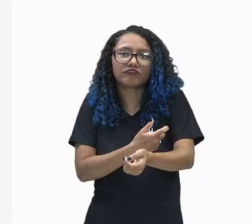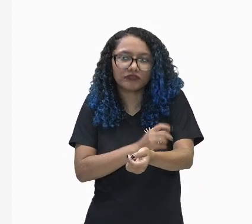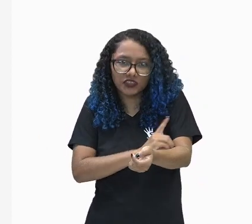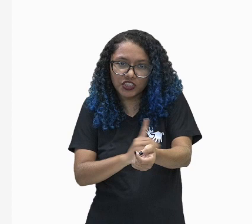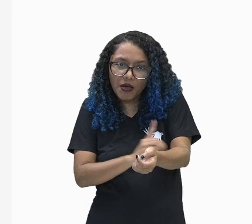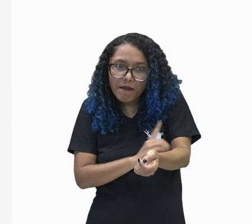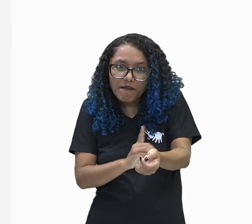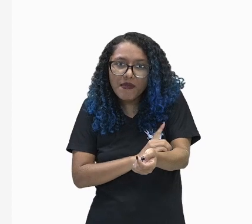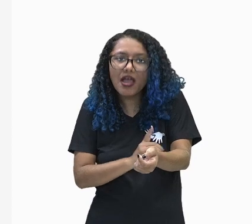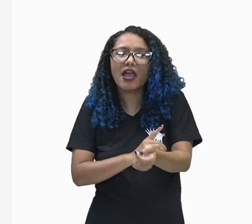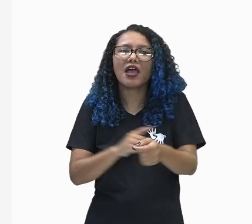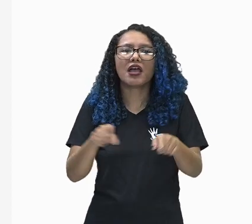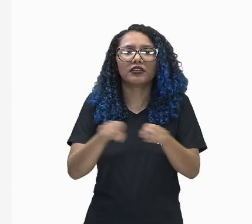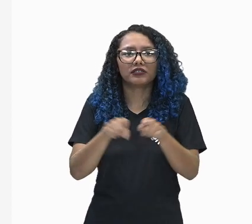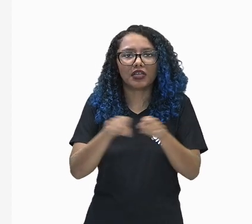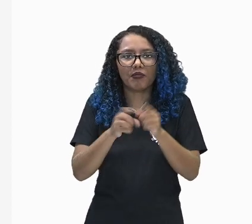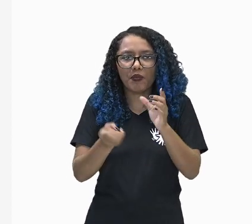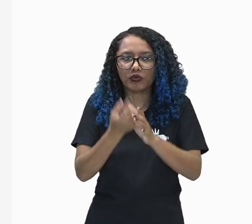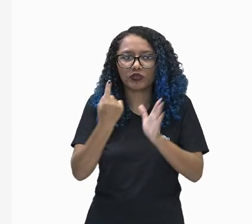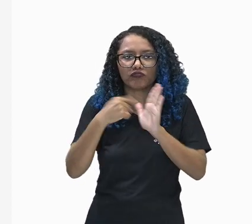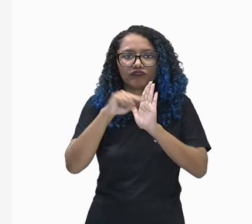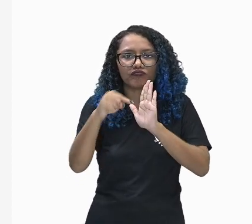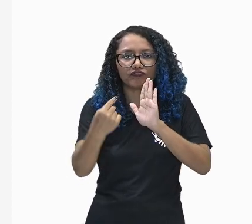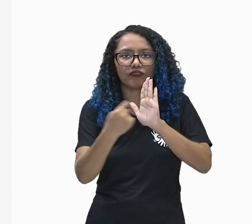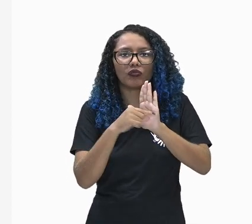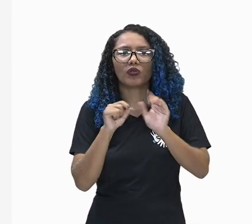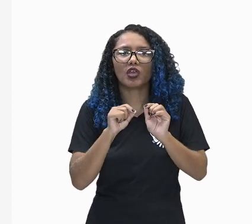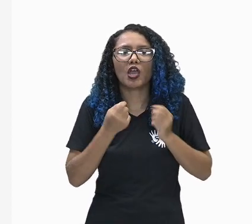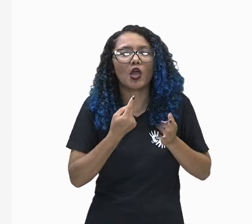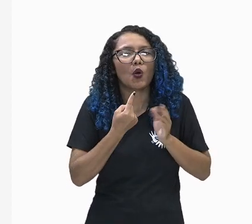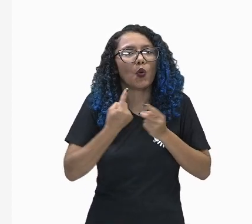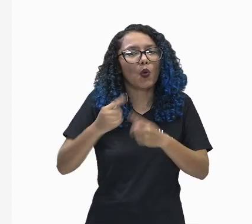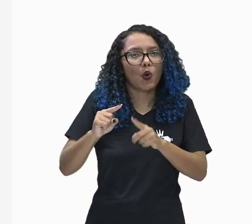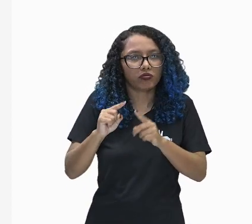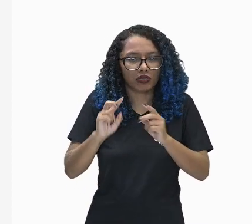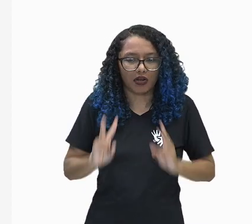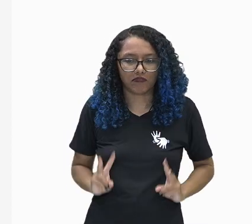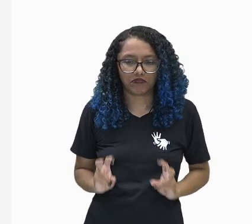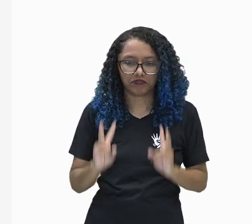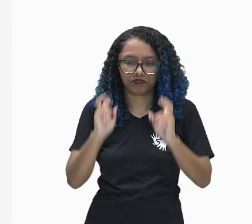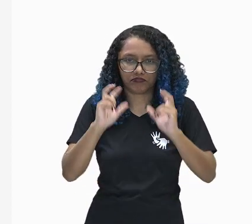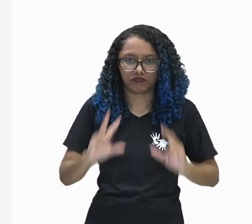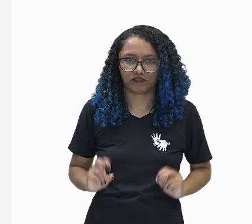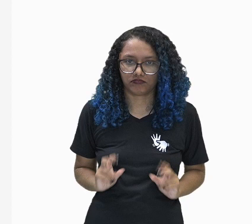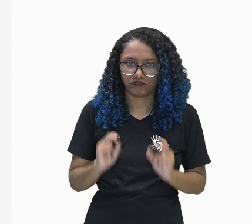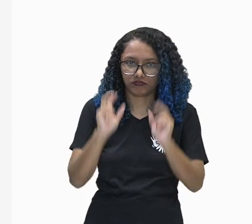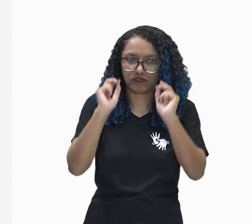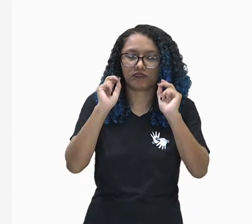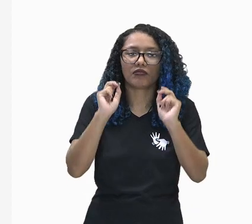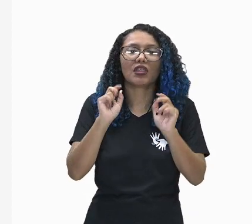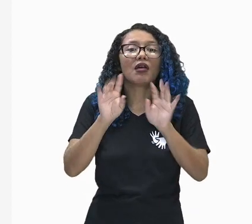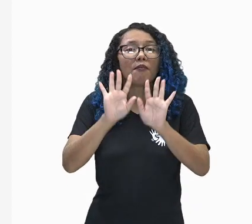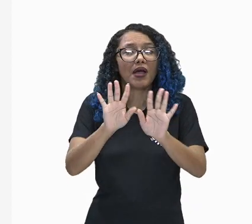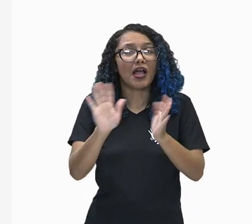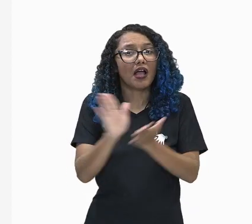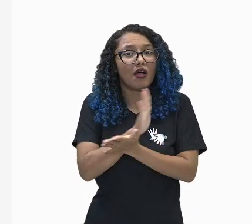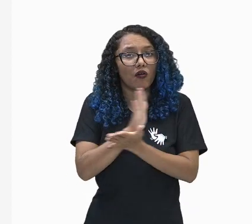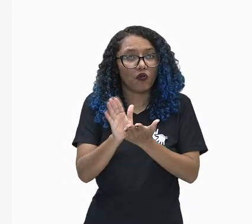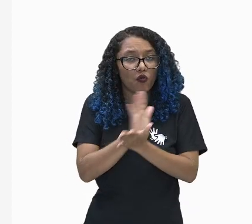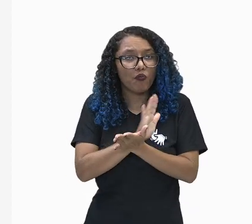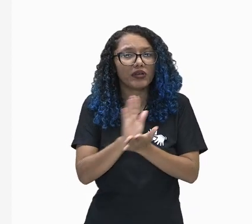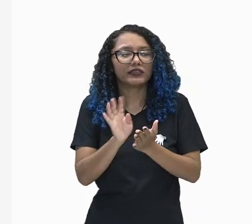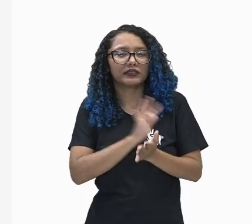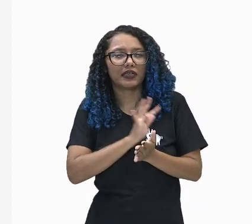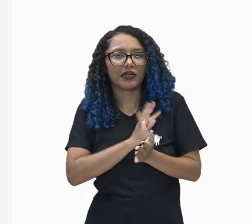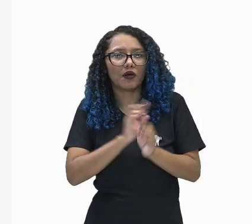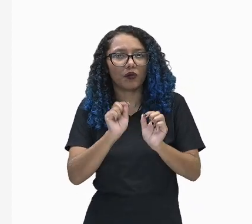de anticorpos monoclonais para combater o câncer, mas isso aí são técnicas que ainda estão em discussão, que